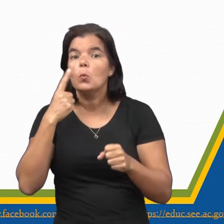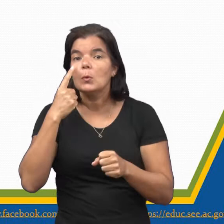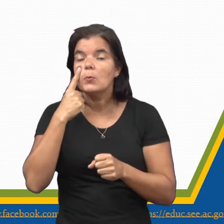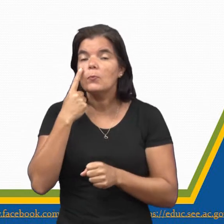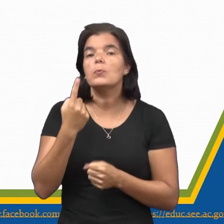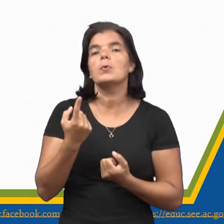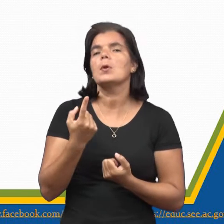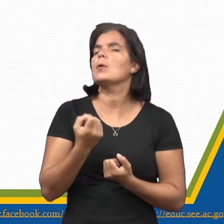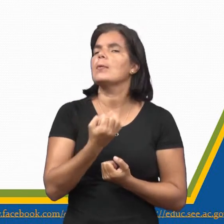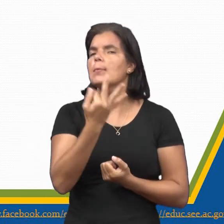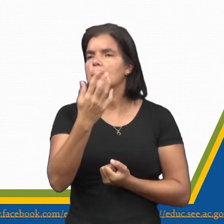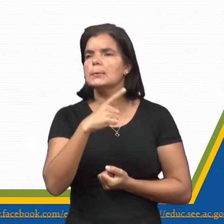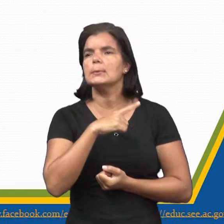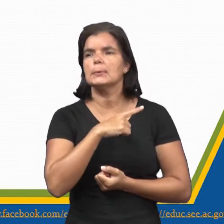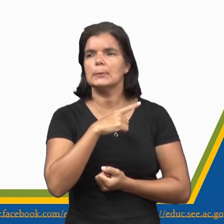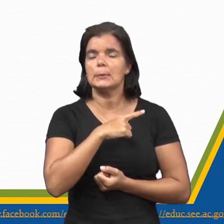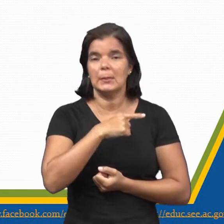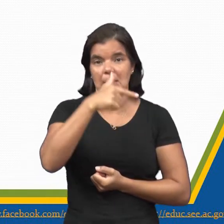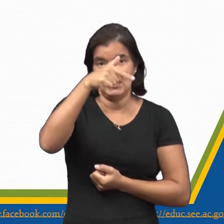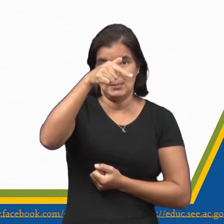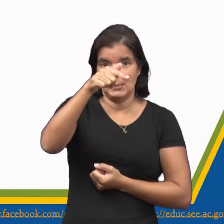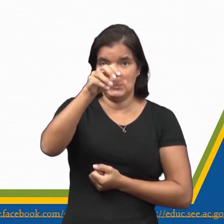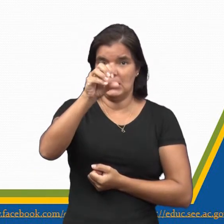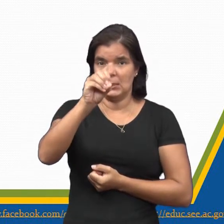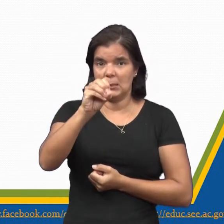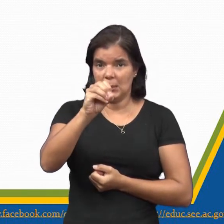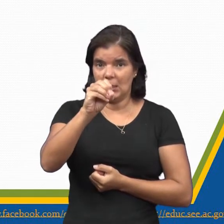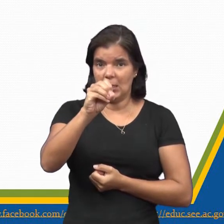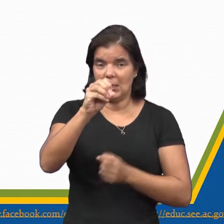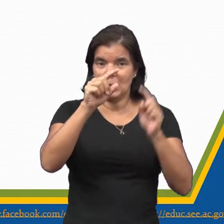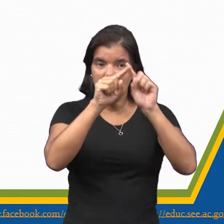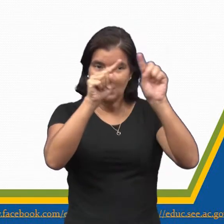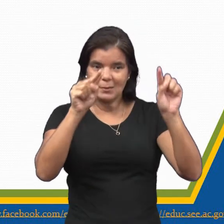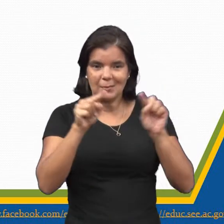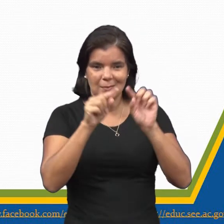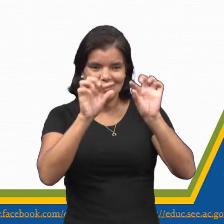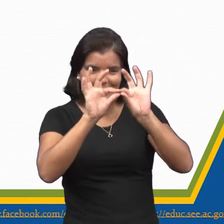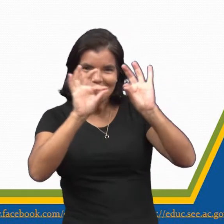você vai ver que tem 70 unidades de área.